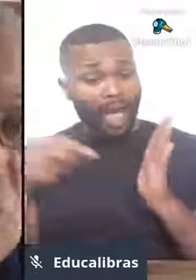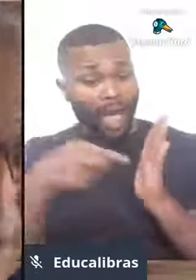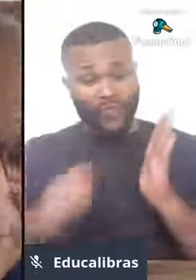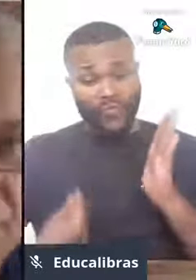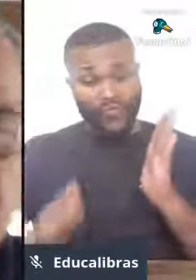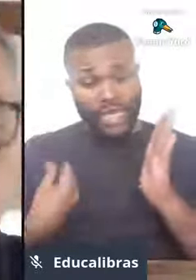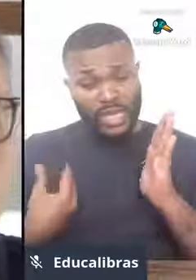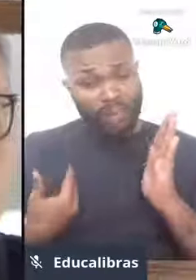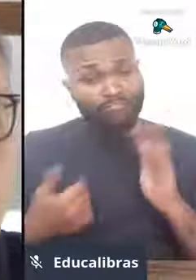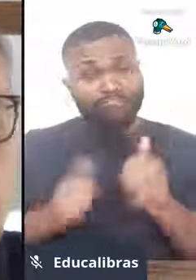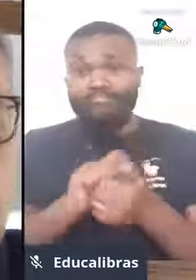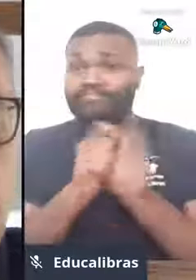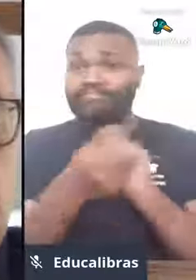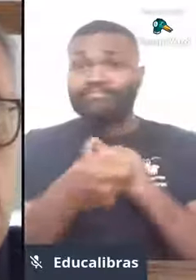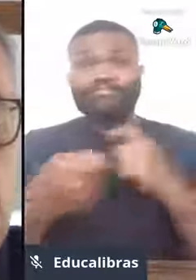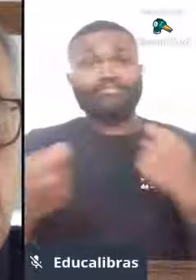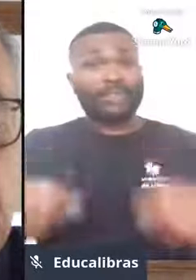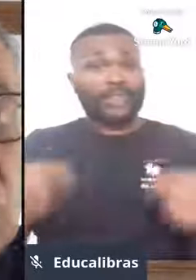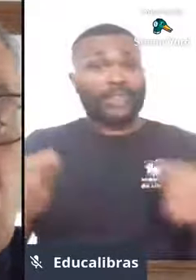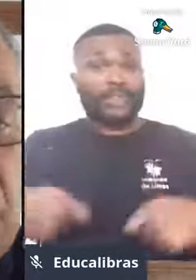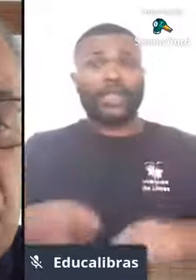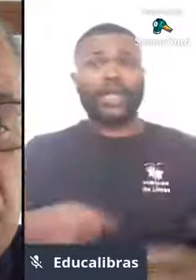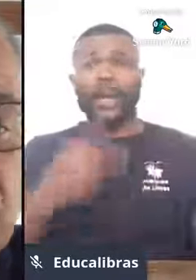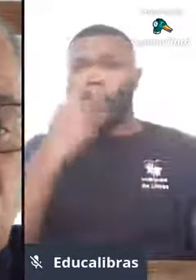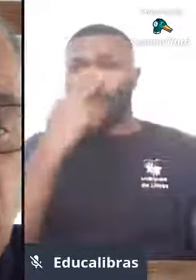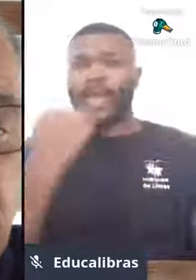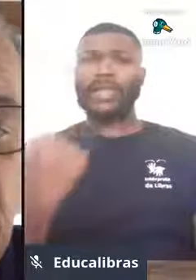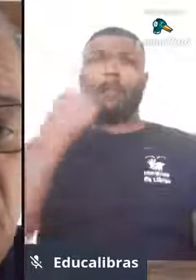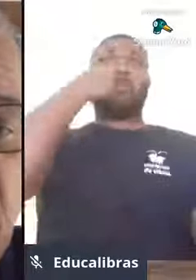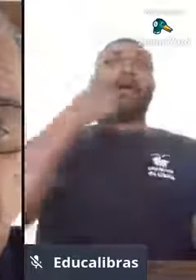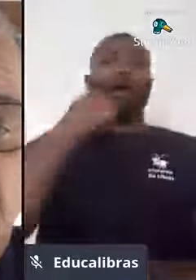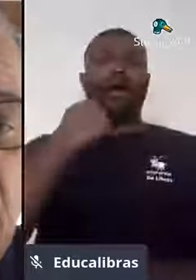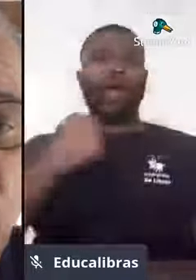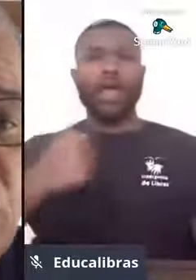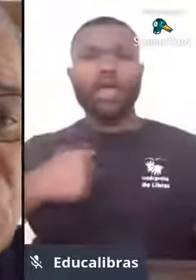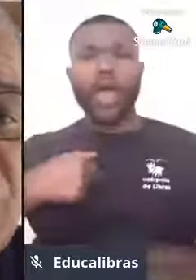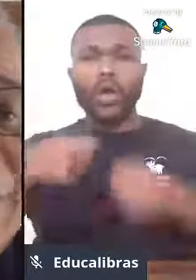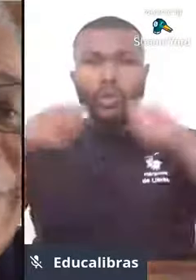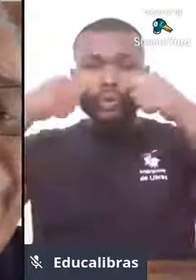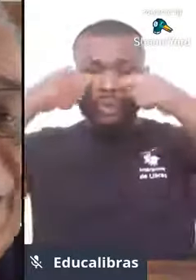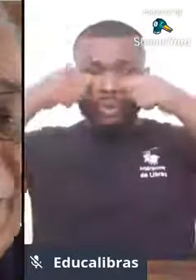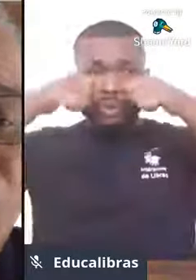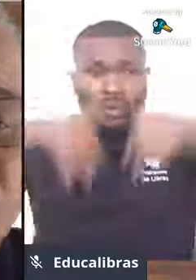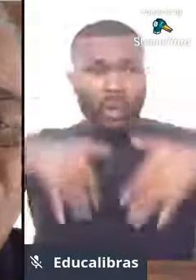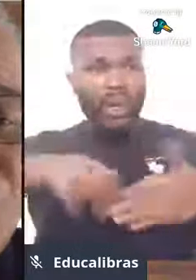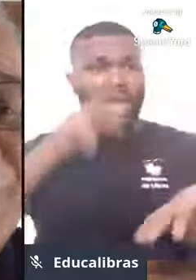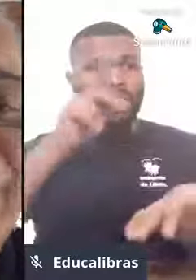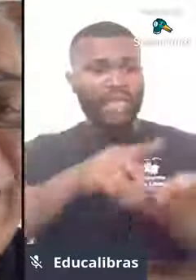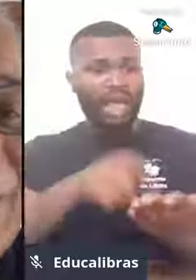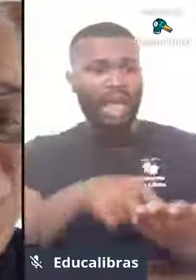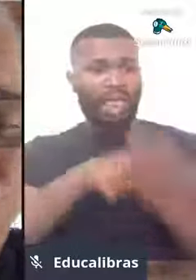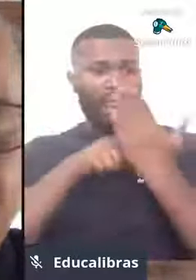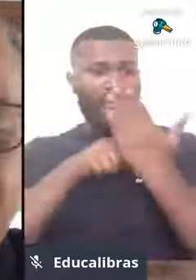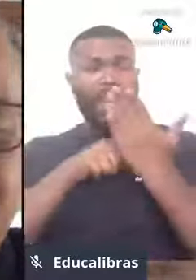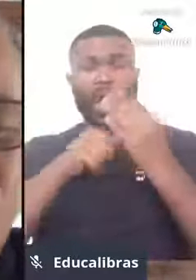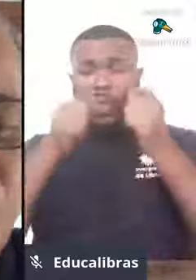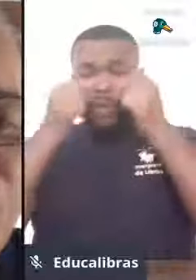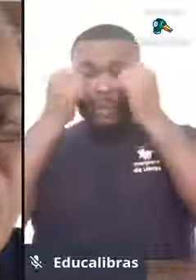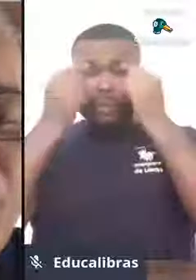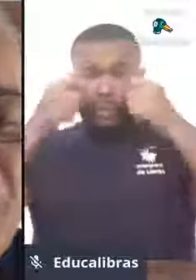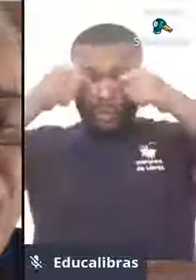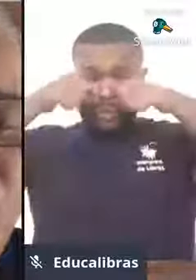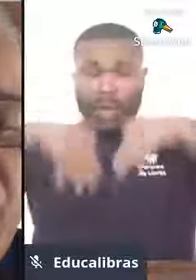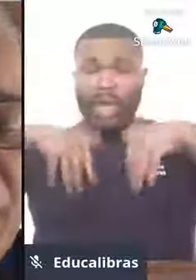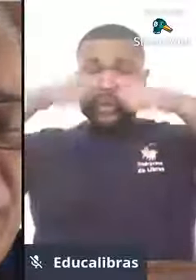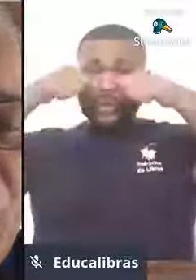soco na cara. E eu chorei a noite inteira, o dia inteiro. Quando